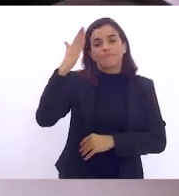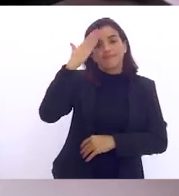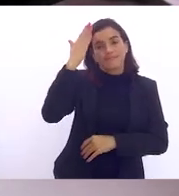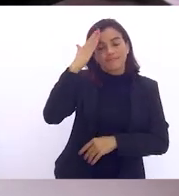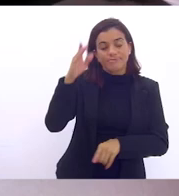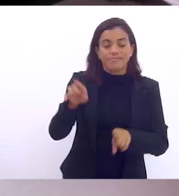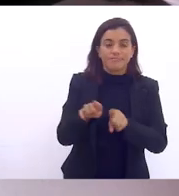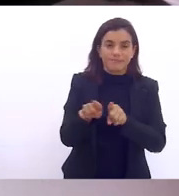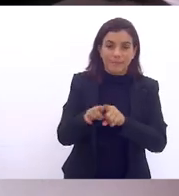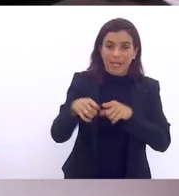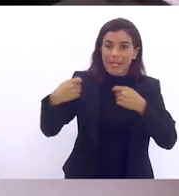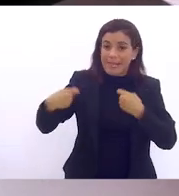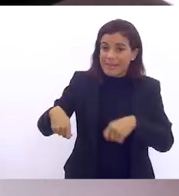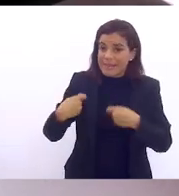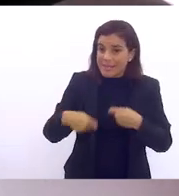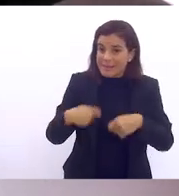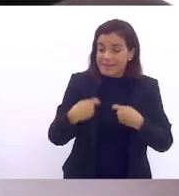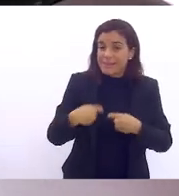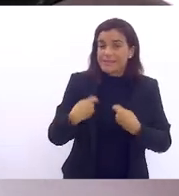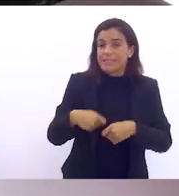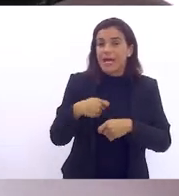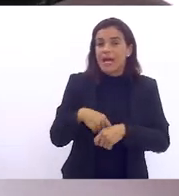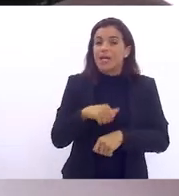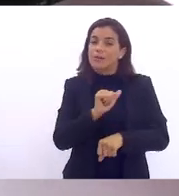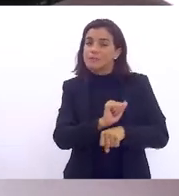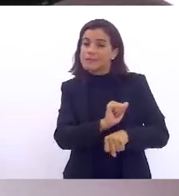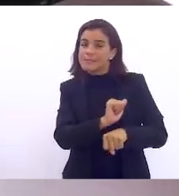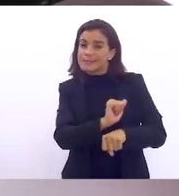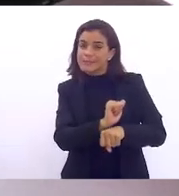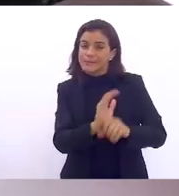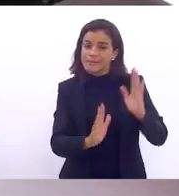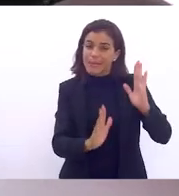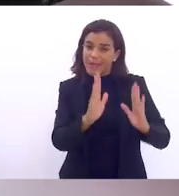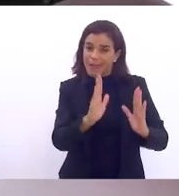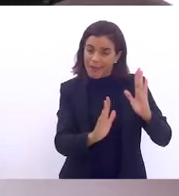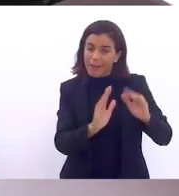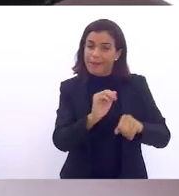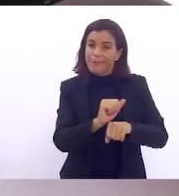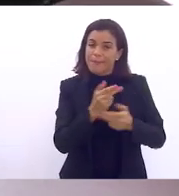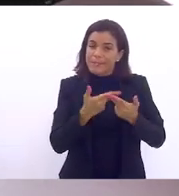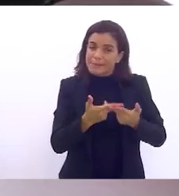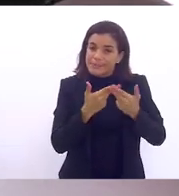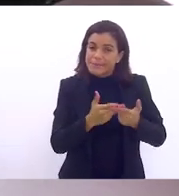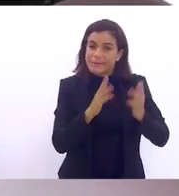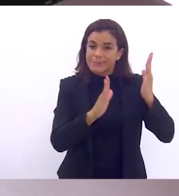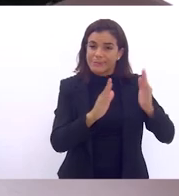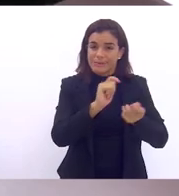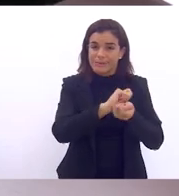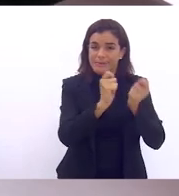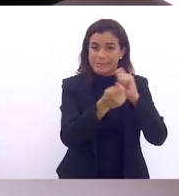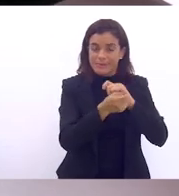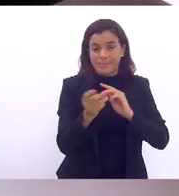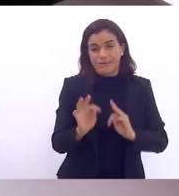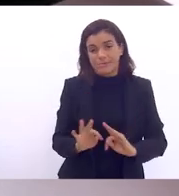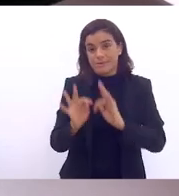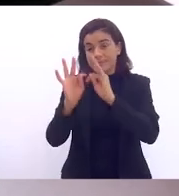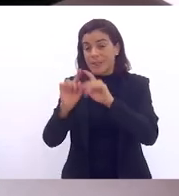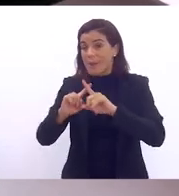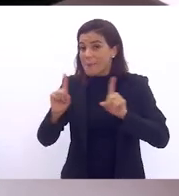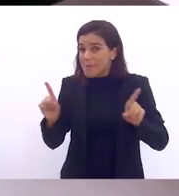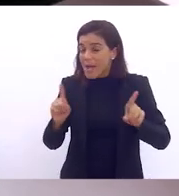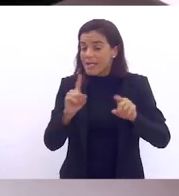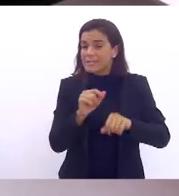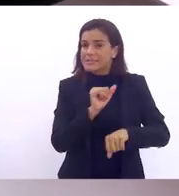necessário uma tolerância com relação a esse período de adaptação das tecnologias mas que essa